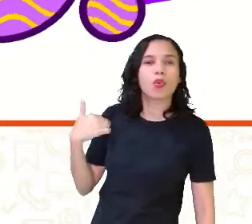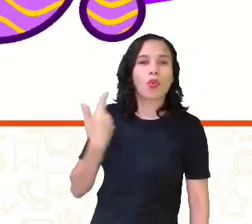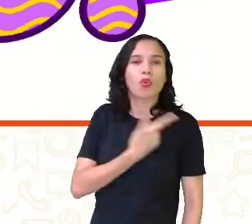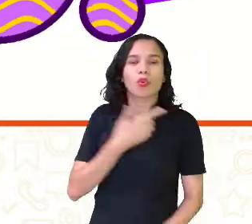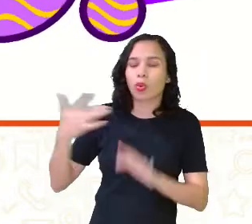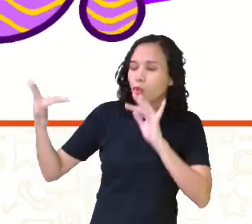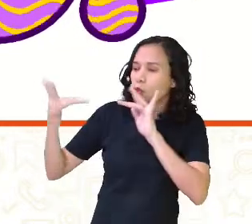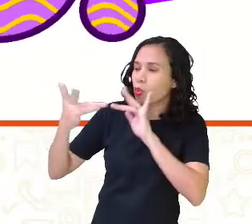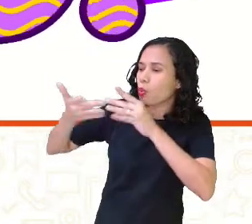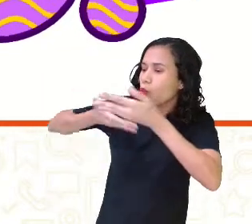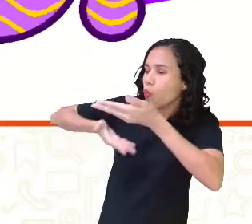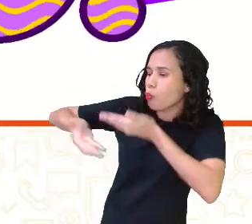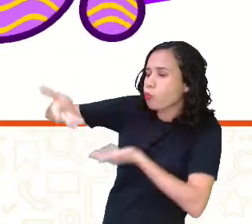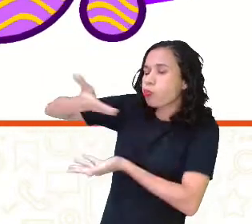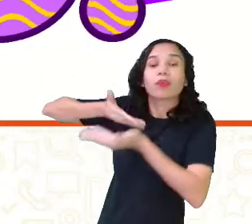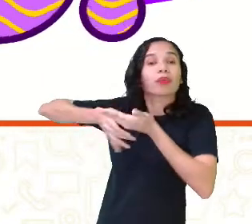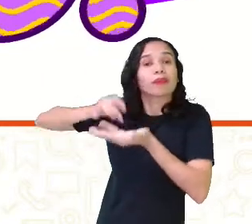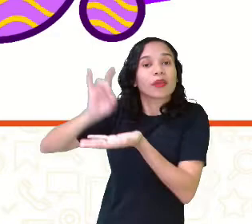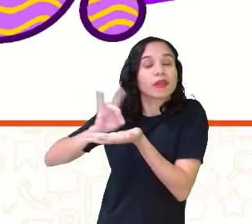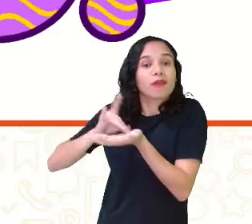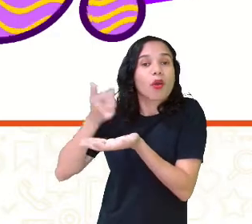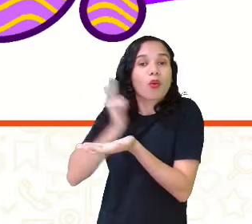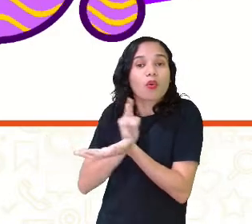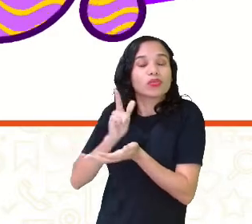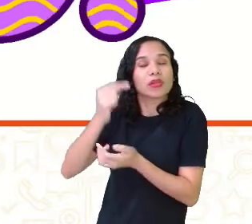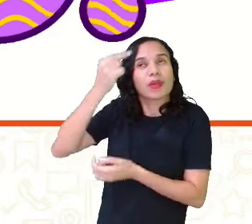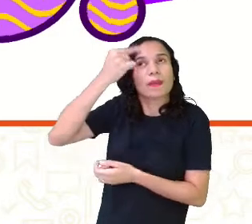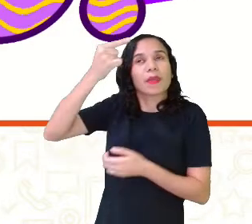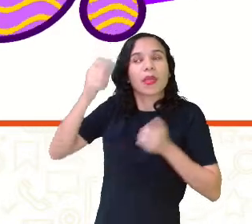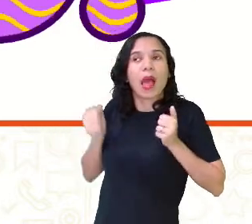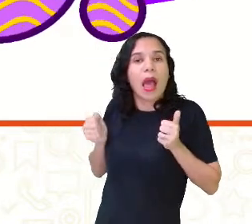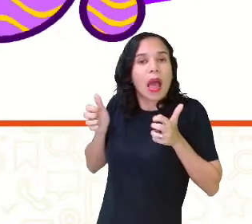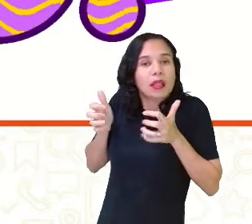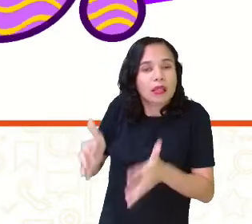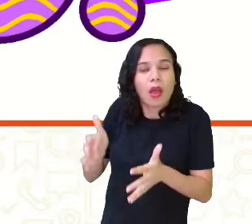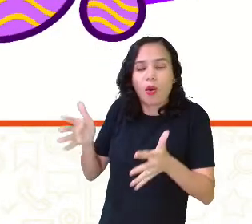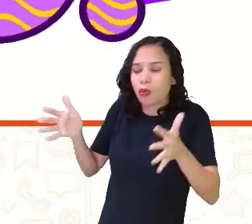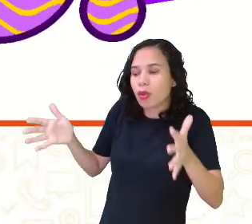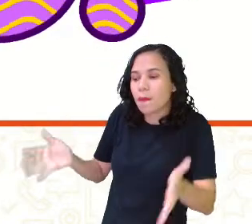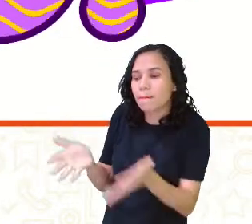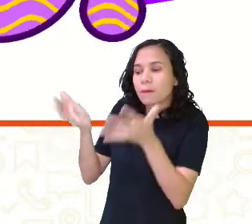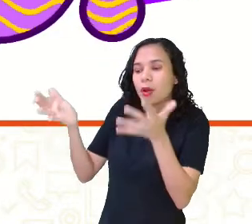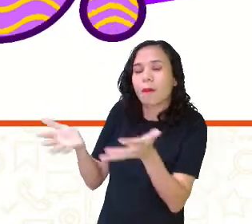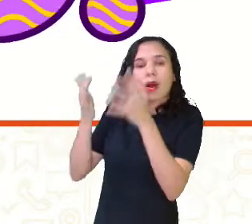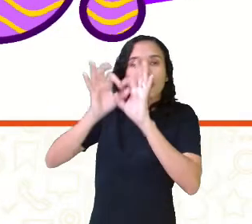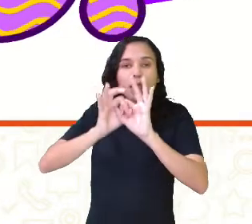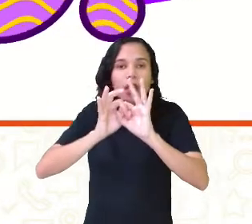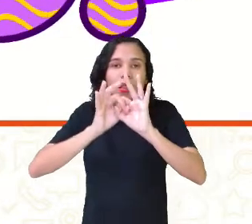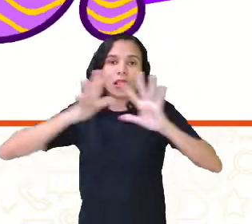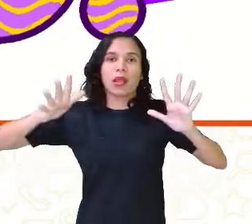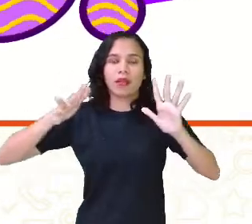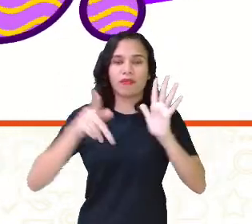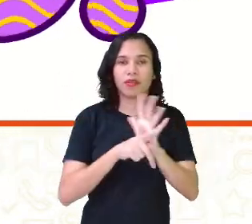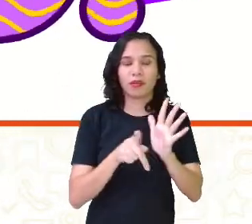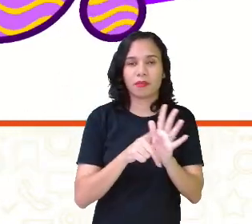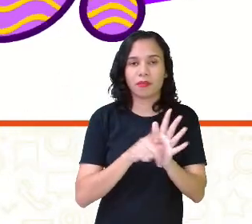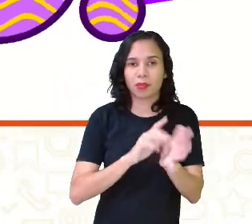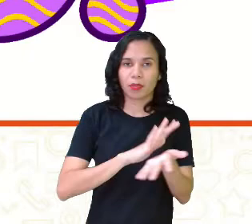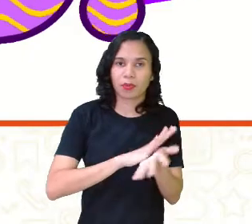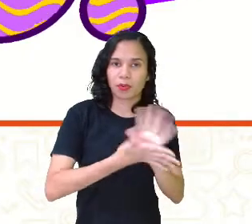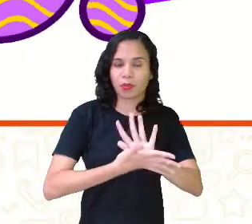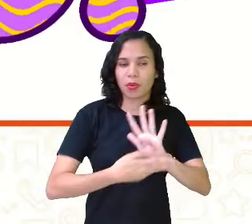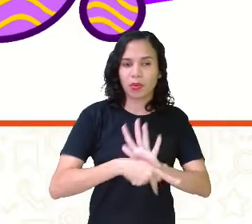interaja com o outro e que a gente desenvolva ações no ambiente escolar livres de estereótipos,